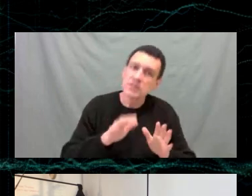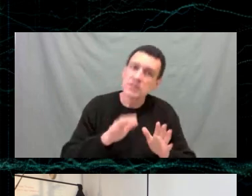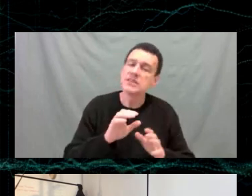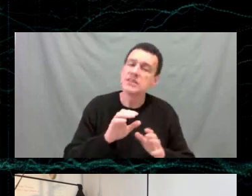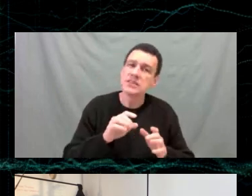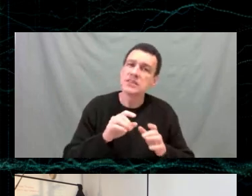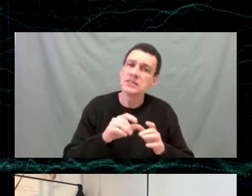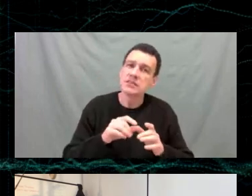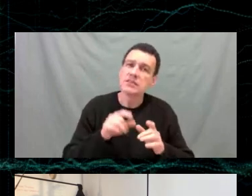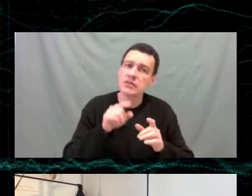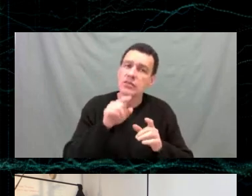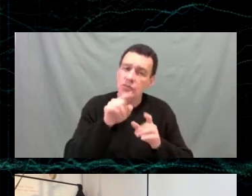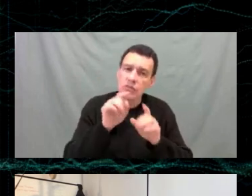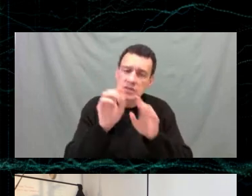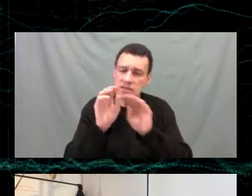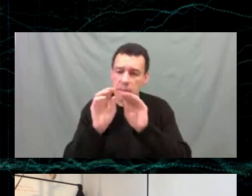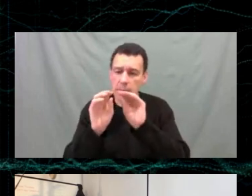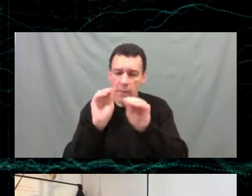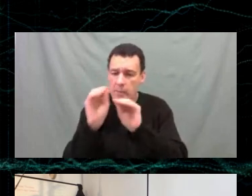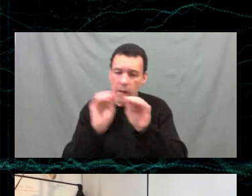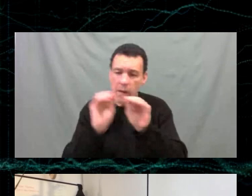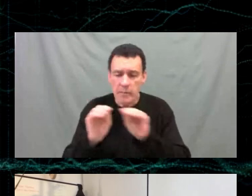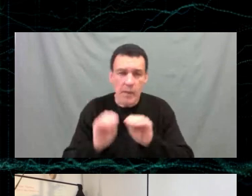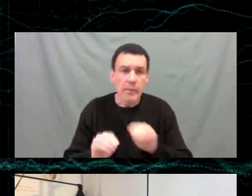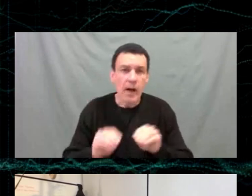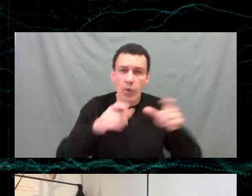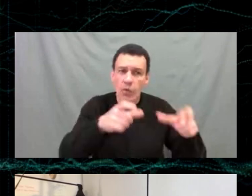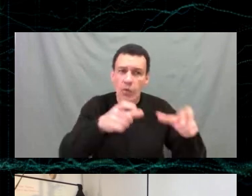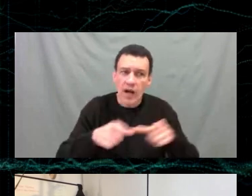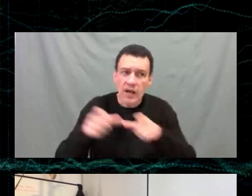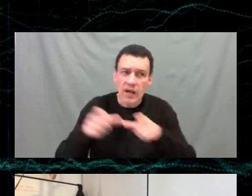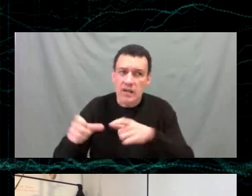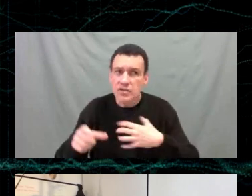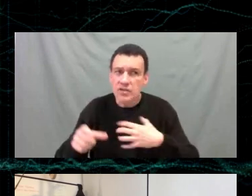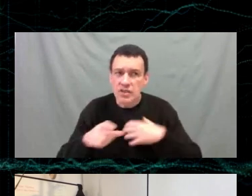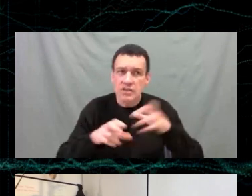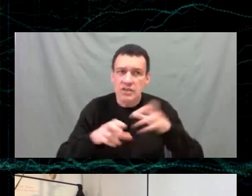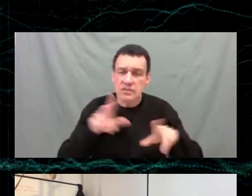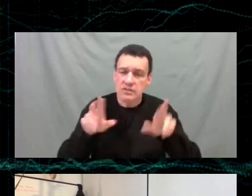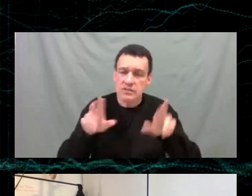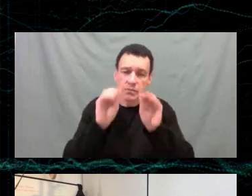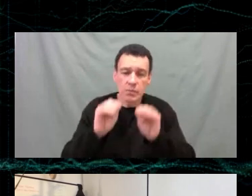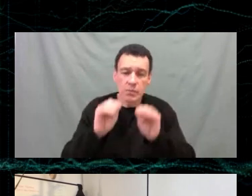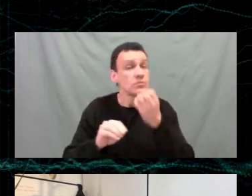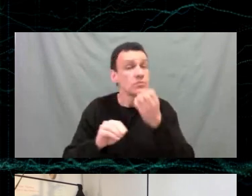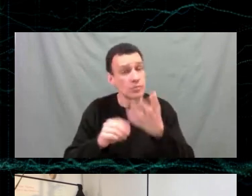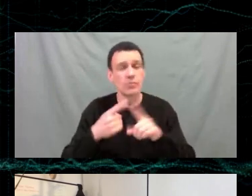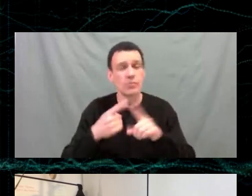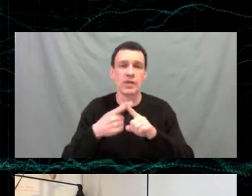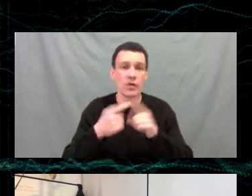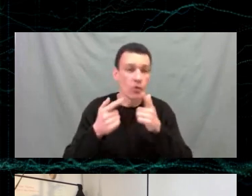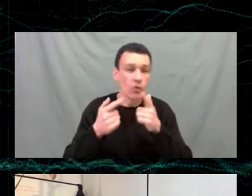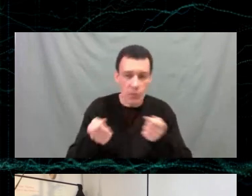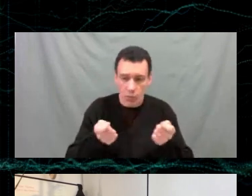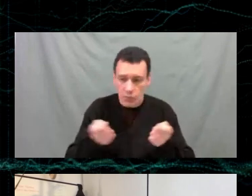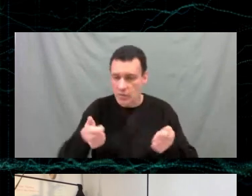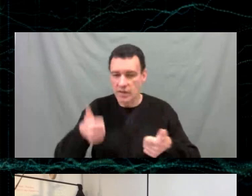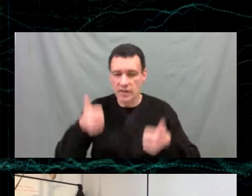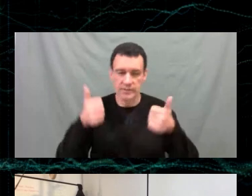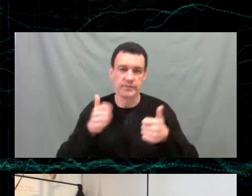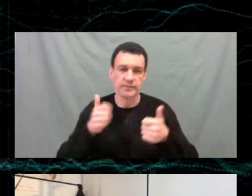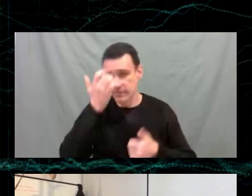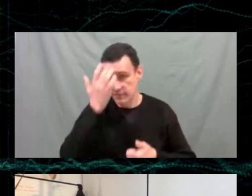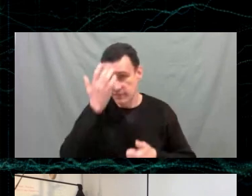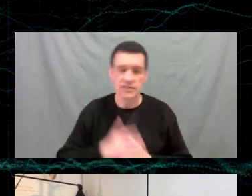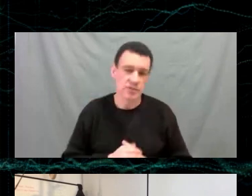os arquivos por environment ou por região. Então, como que isso funciona, né? Isso funciona porque o Terra